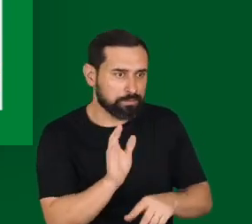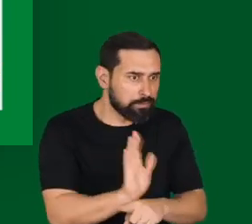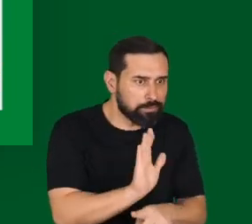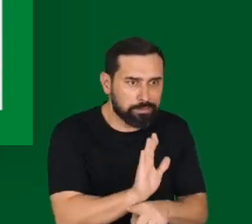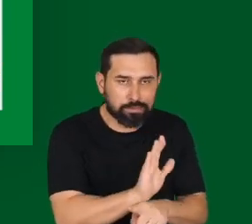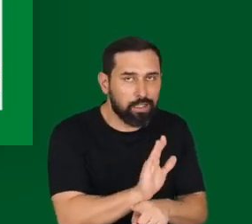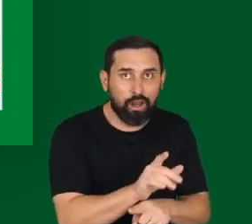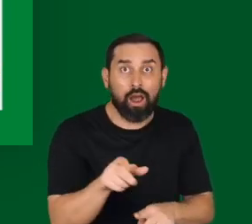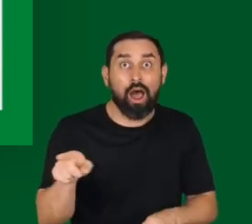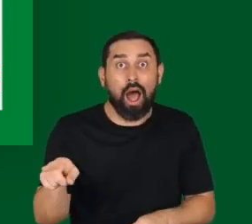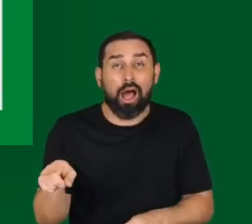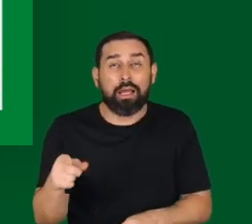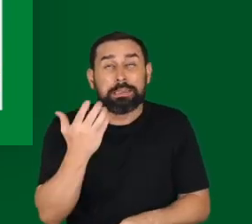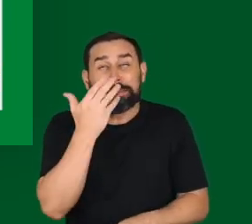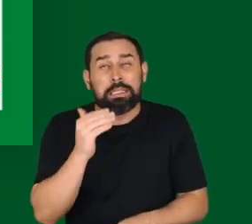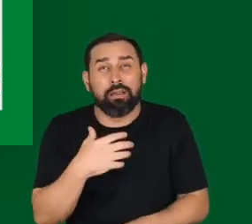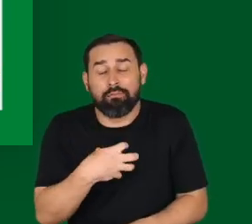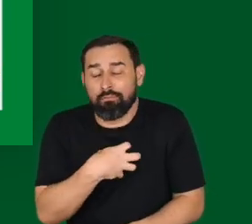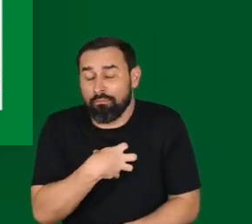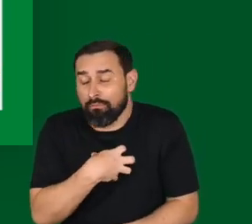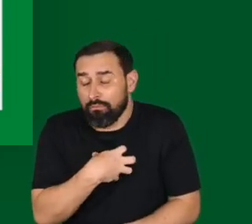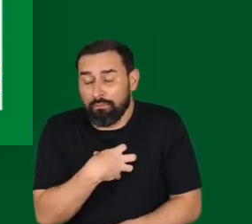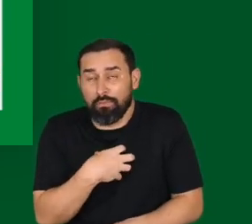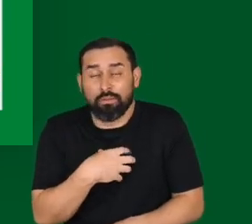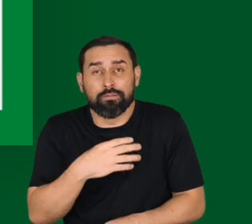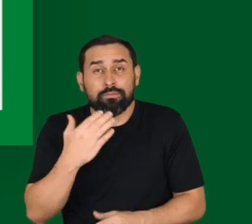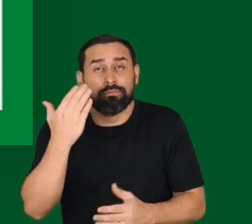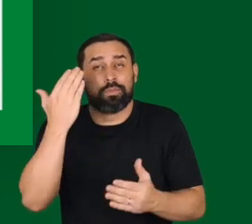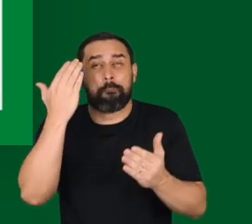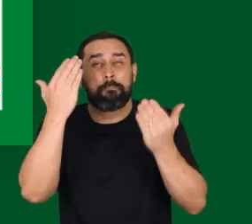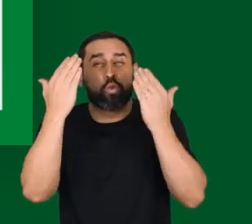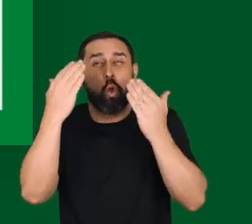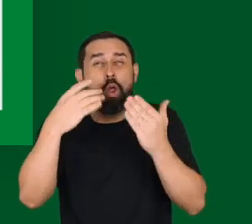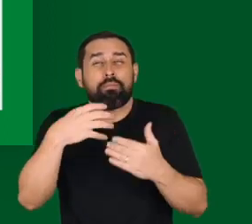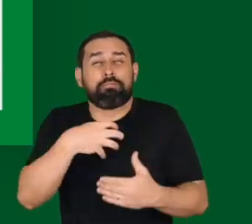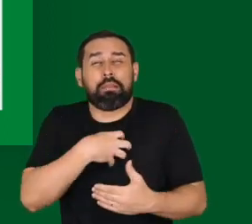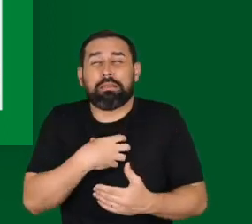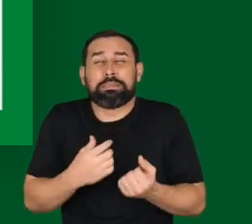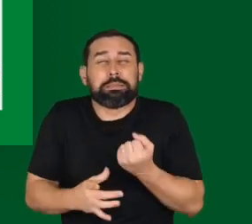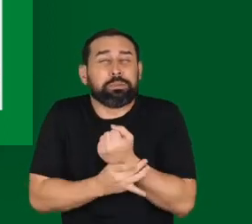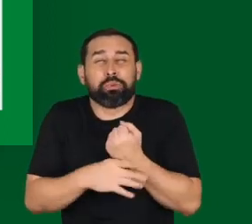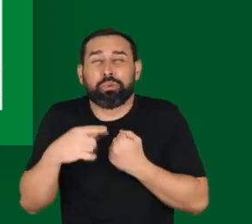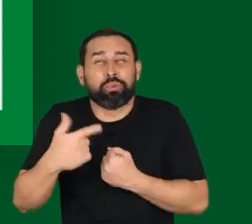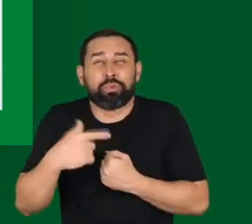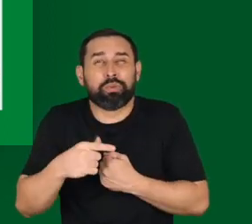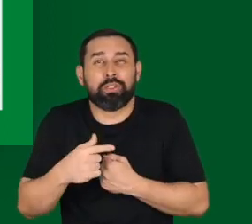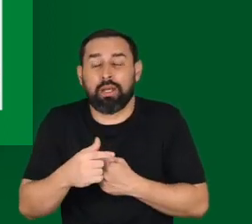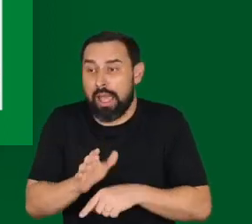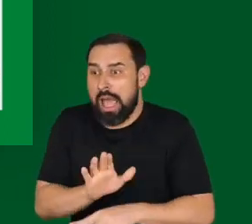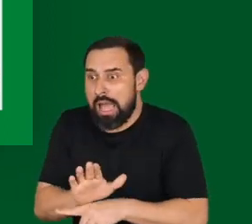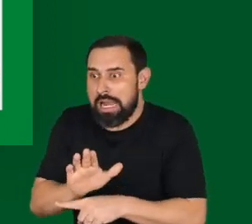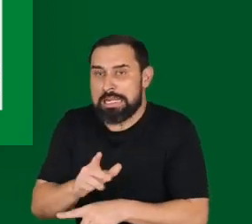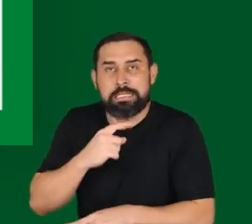Às vezes os cuidadores também estão sendo atendidos. Então, essa instabilidade emocional vai